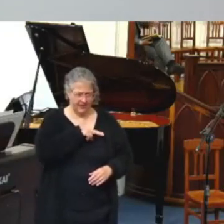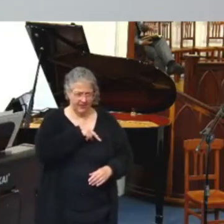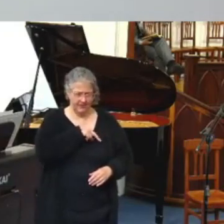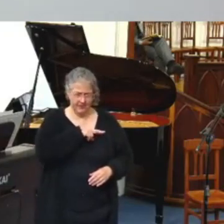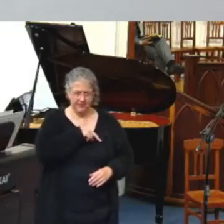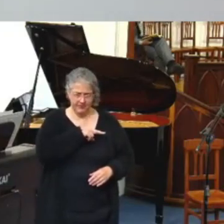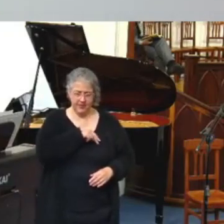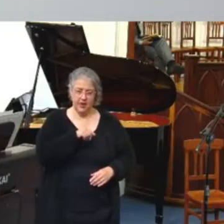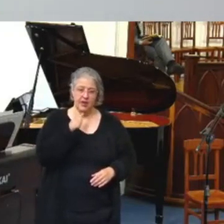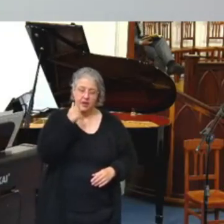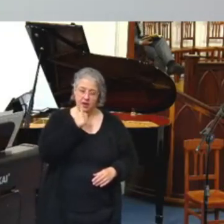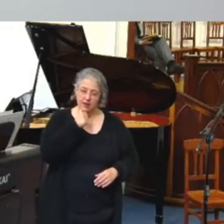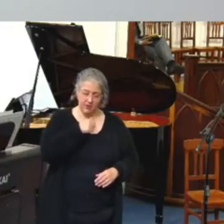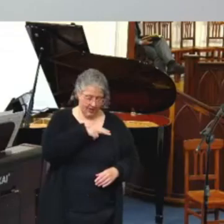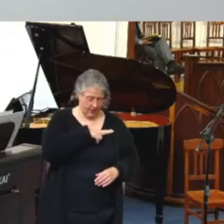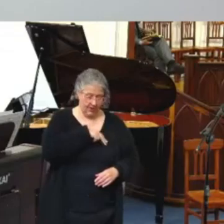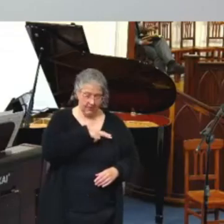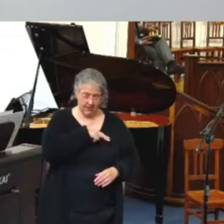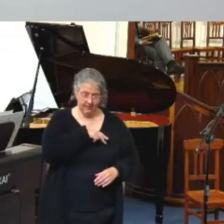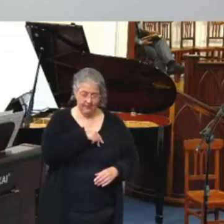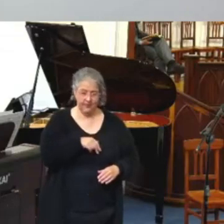tem reagido?